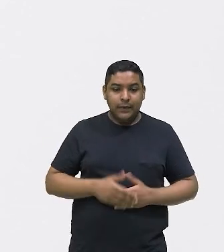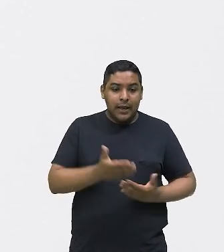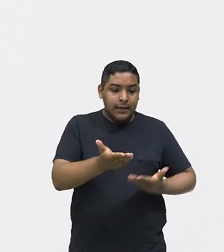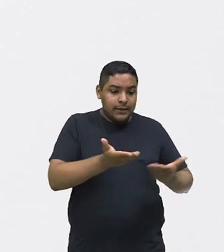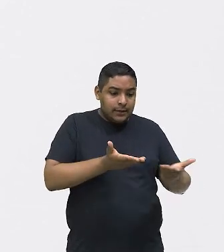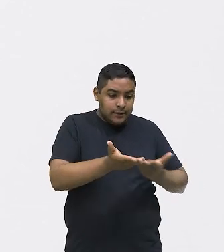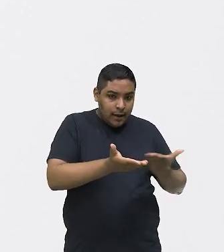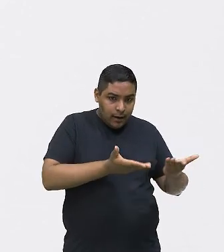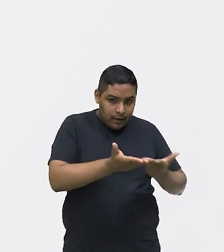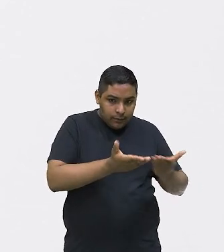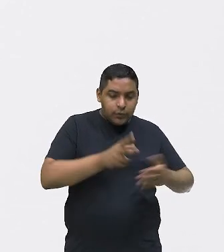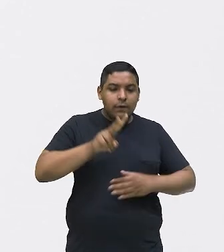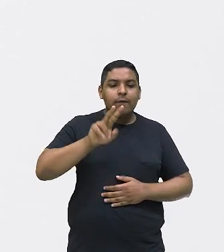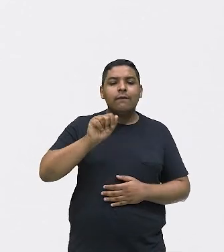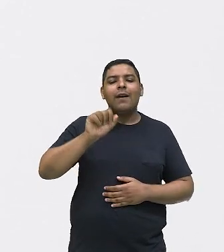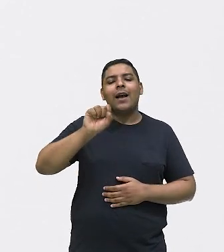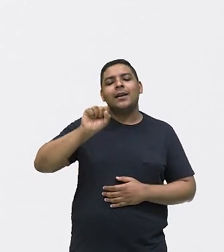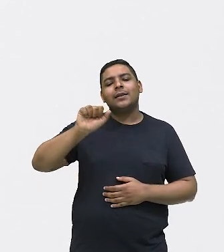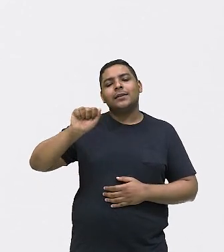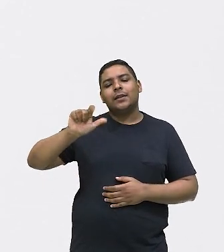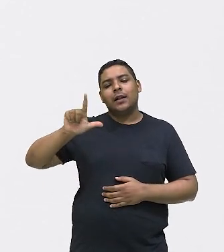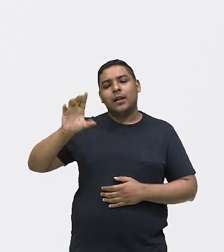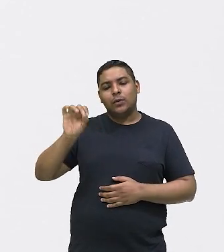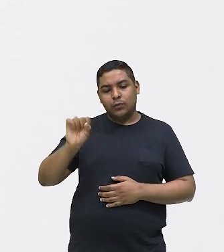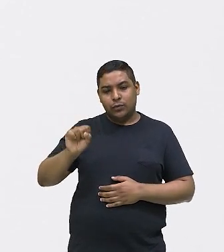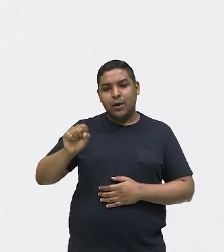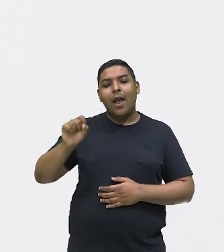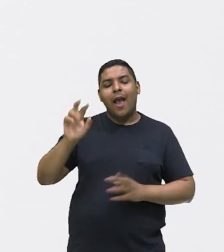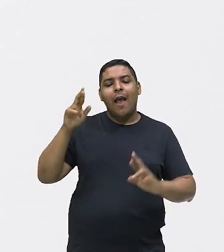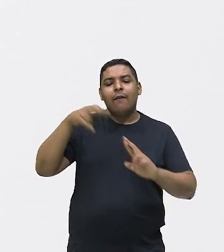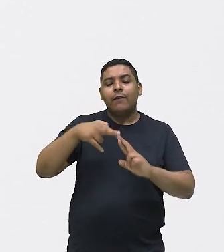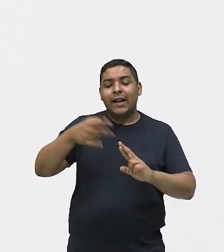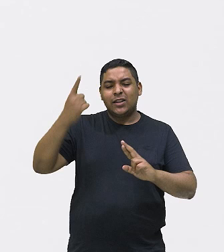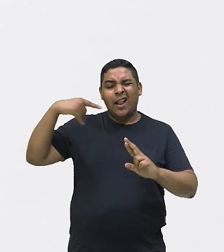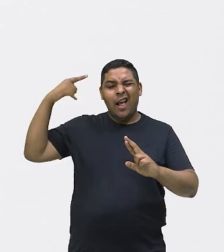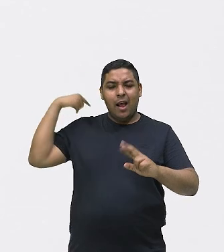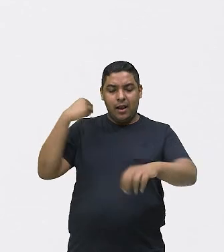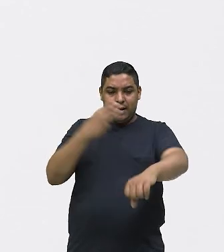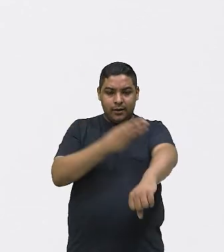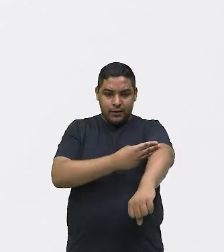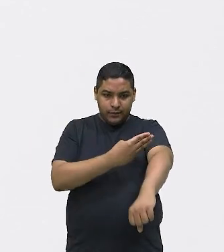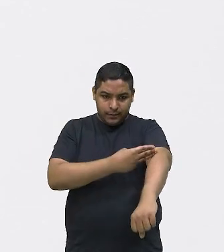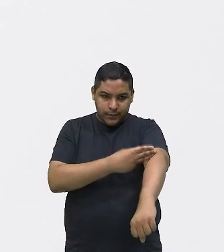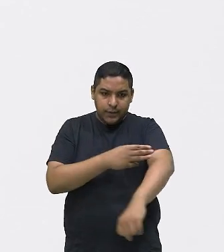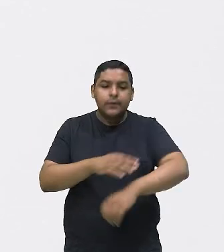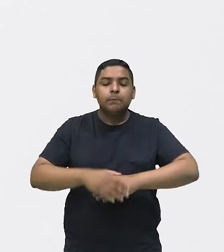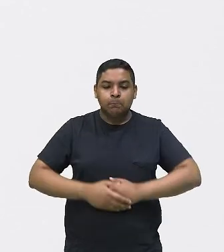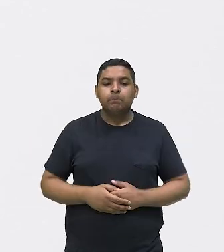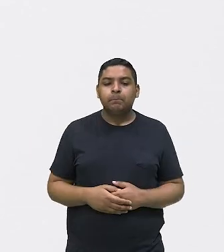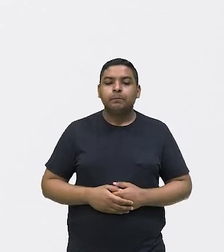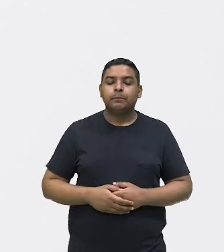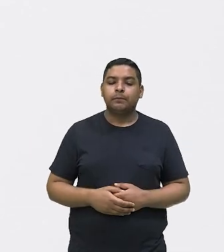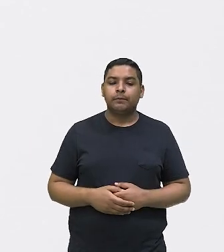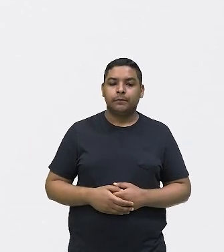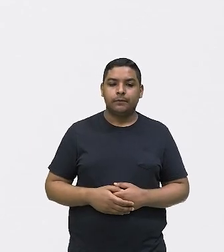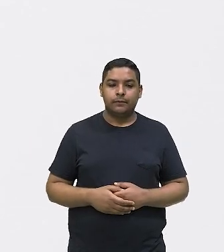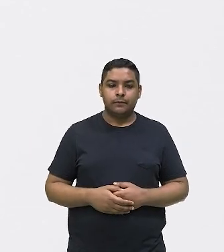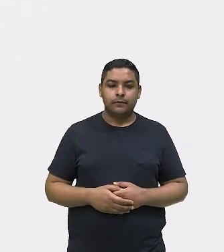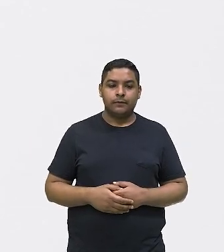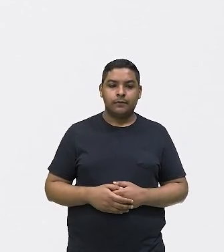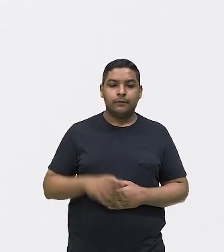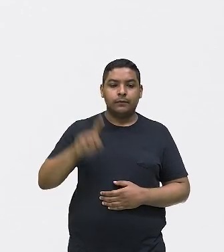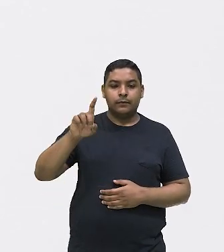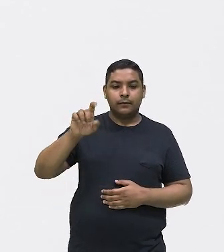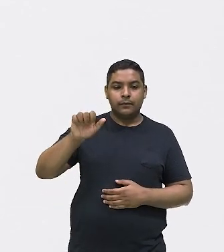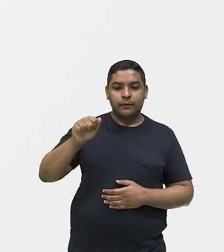outra referência à Idade Média, que não foi cunhado por Karl Marx. Letra